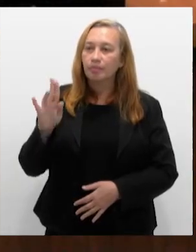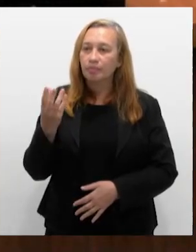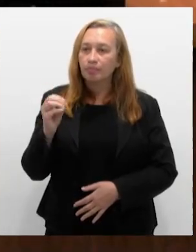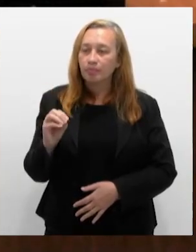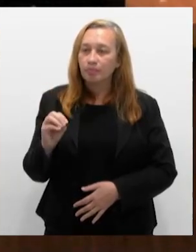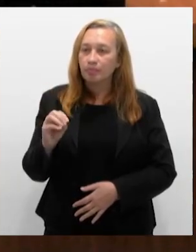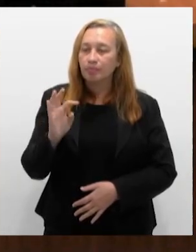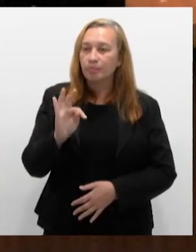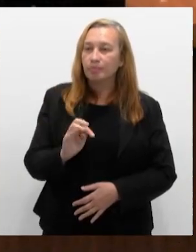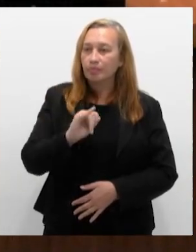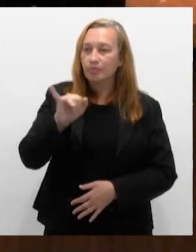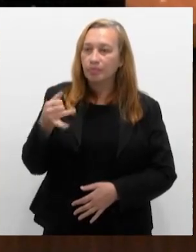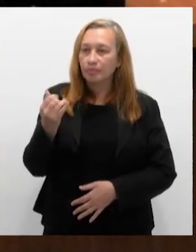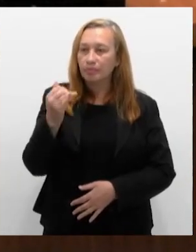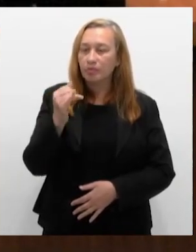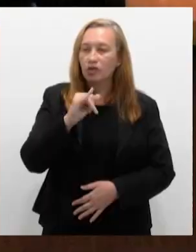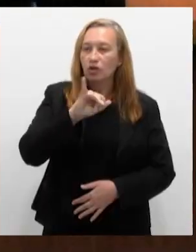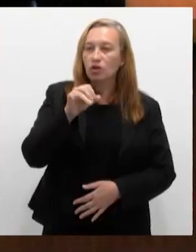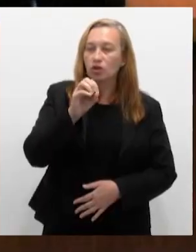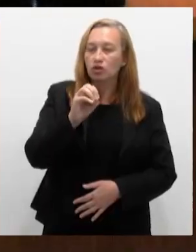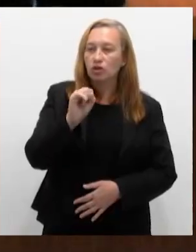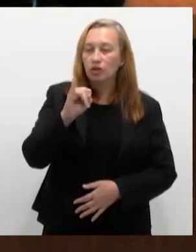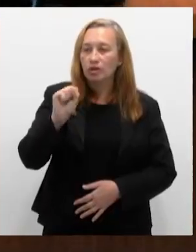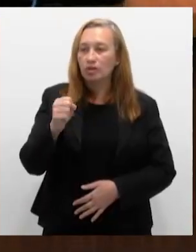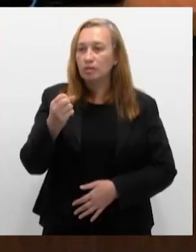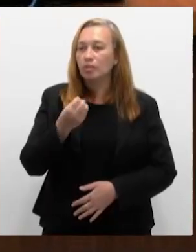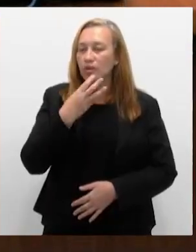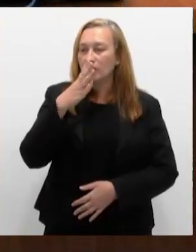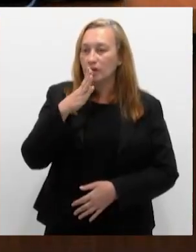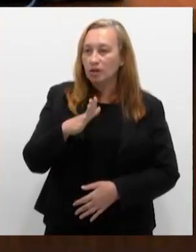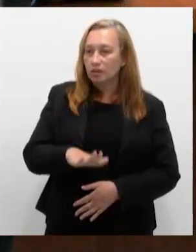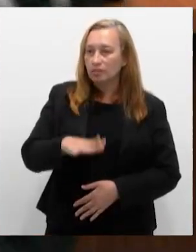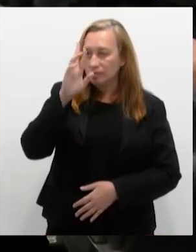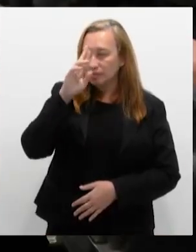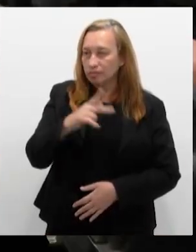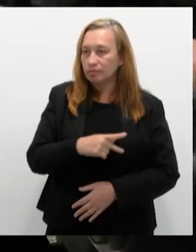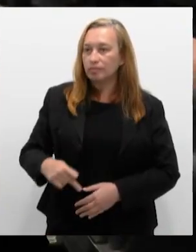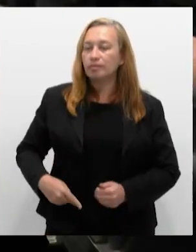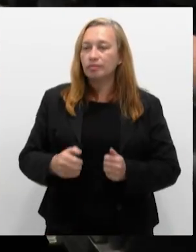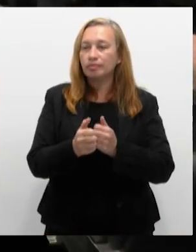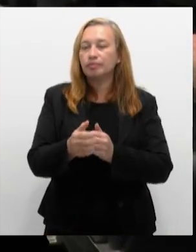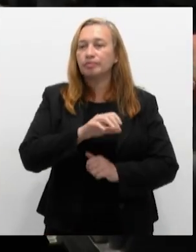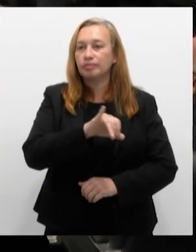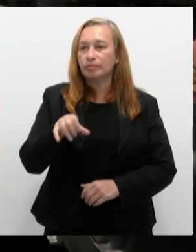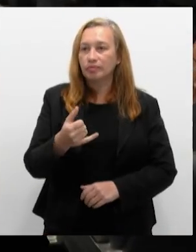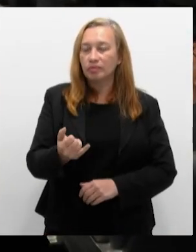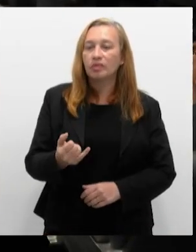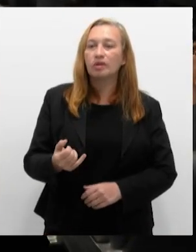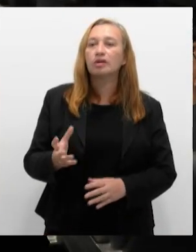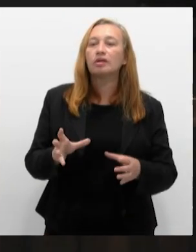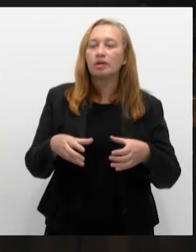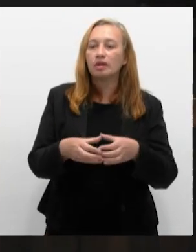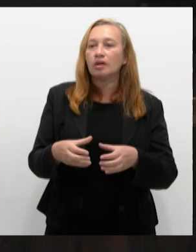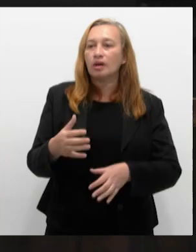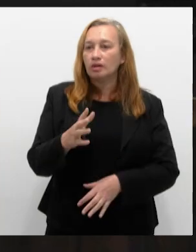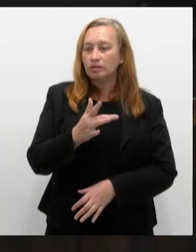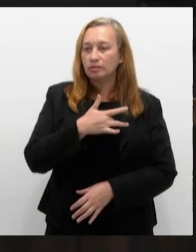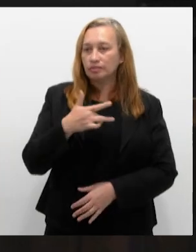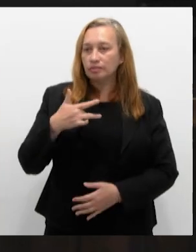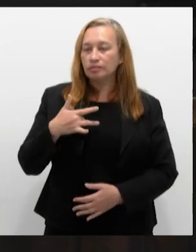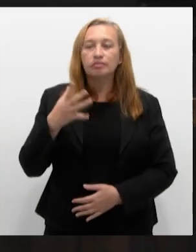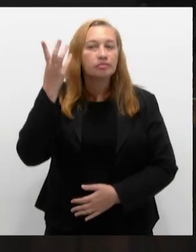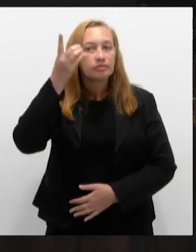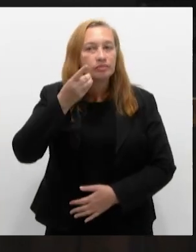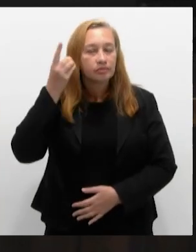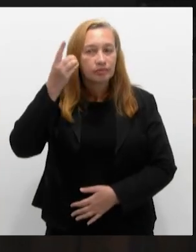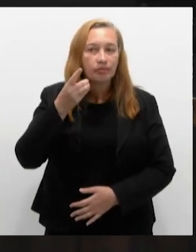Boa tarde, senhor presidente. Em conformidade com a CCJ. Muito obrigado, amigo. Pela Comissão de Saúde,